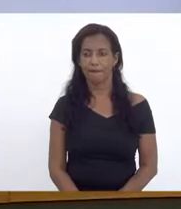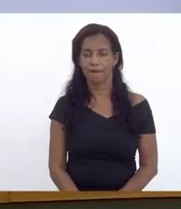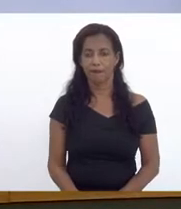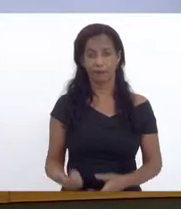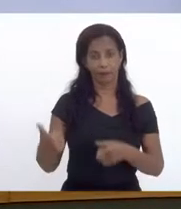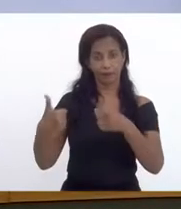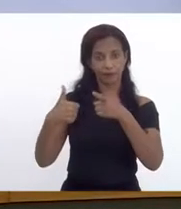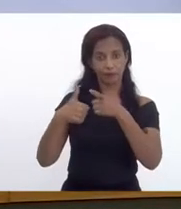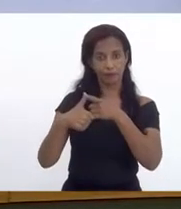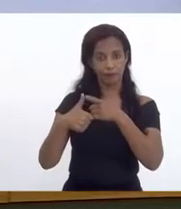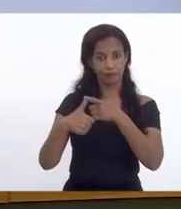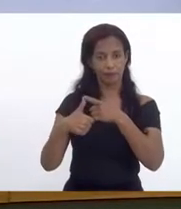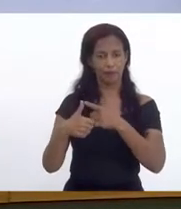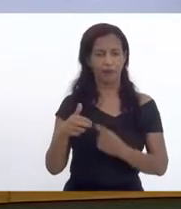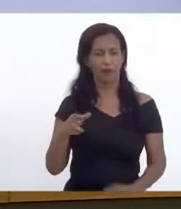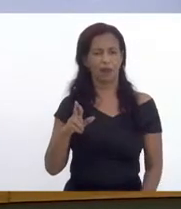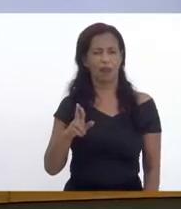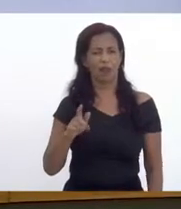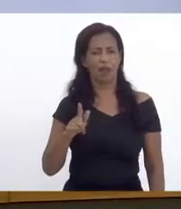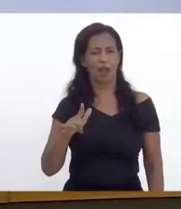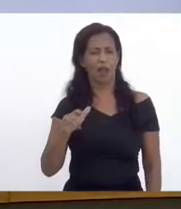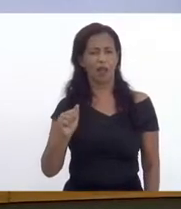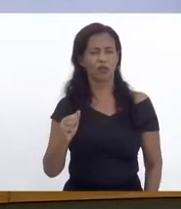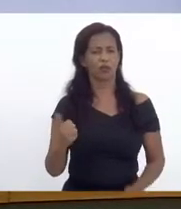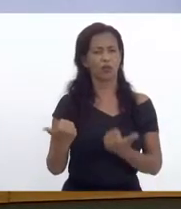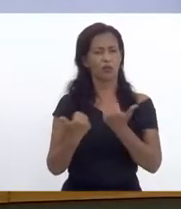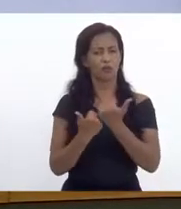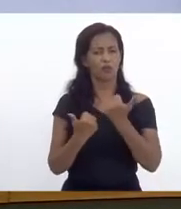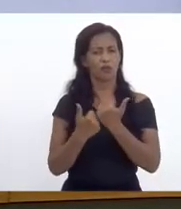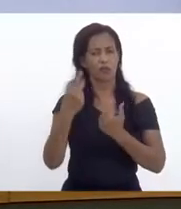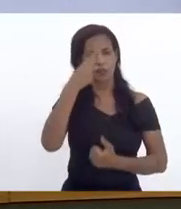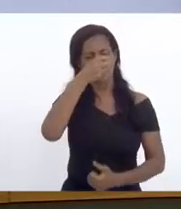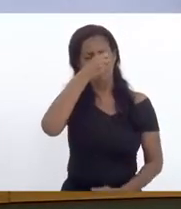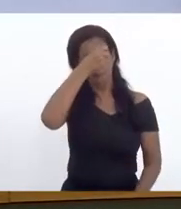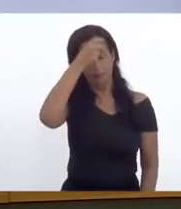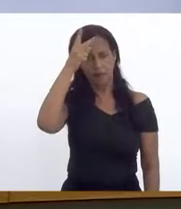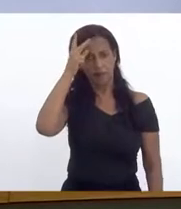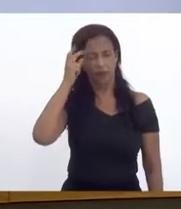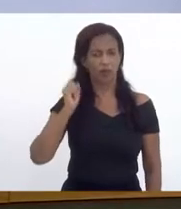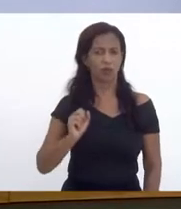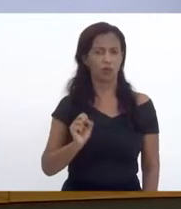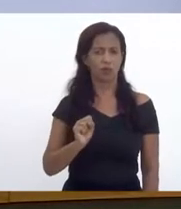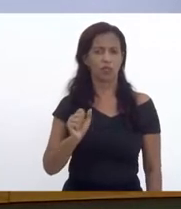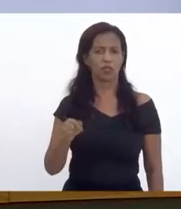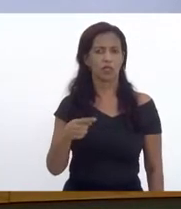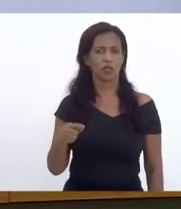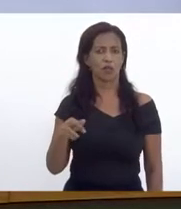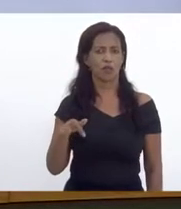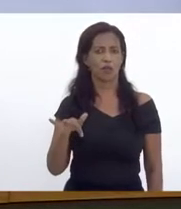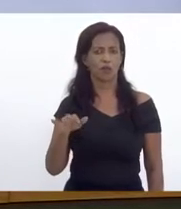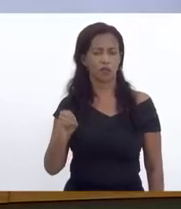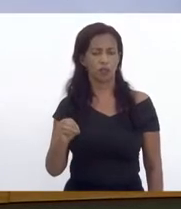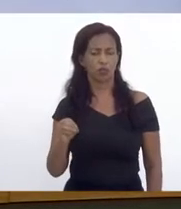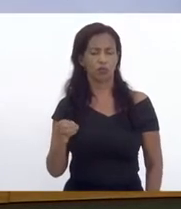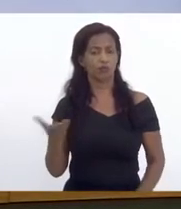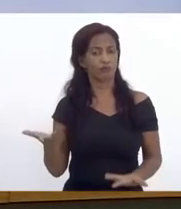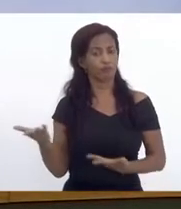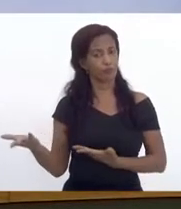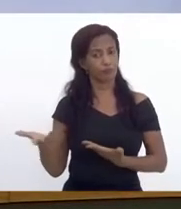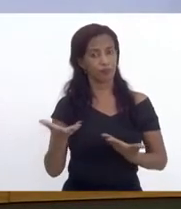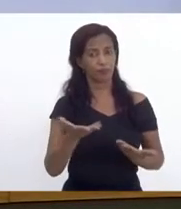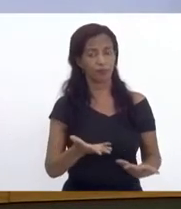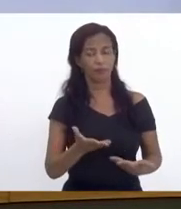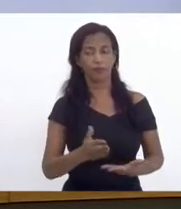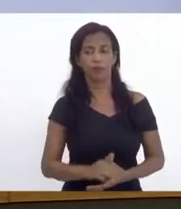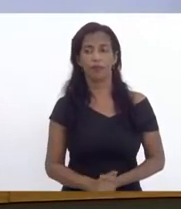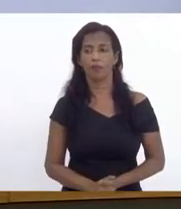Daqui a pouco, o Haliston, vice-prefeito de São Francisco, Tabapuana. Passo a palavra